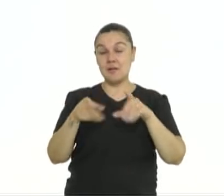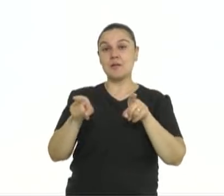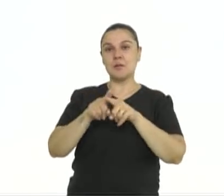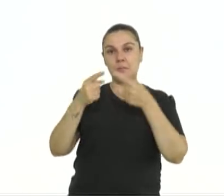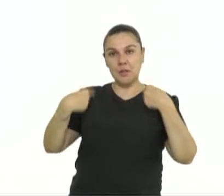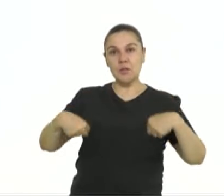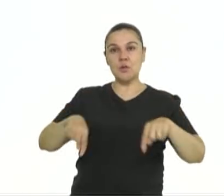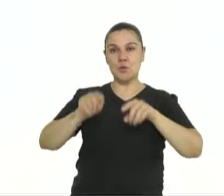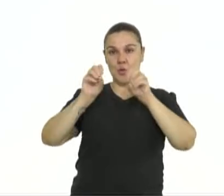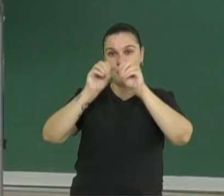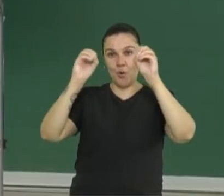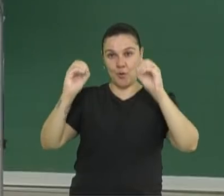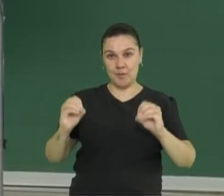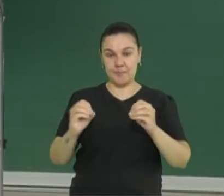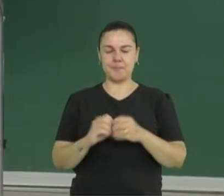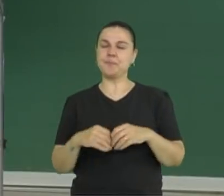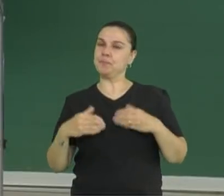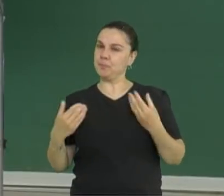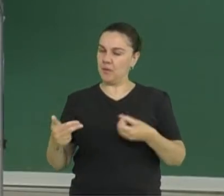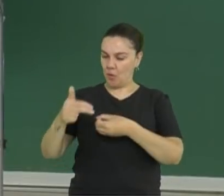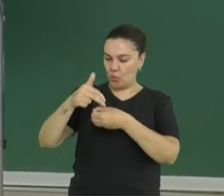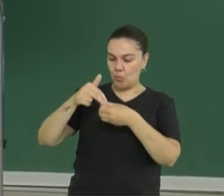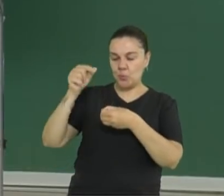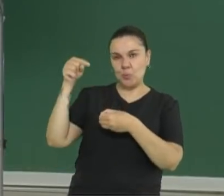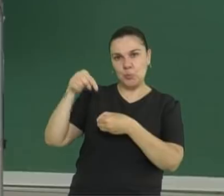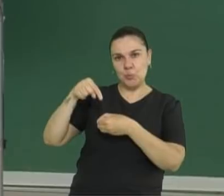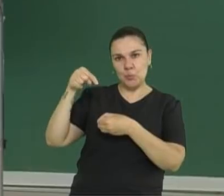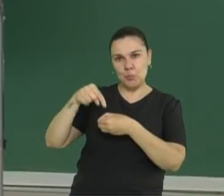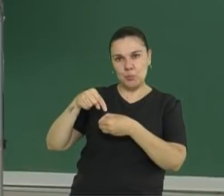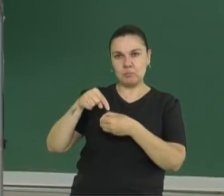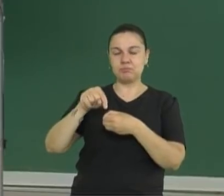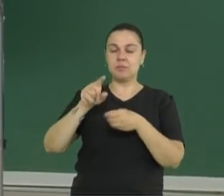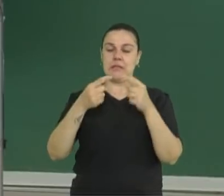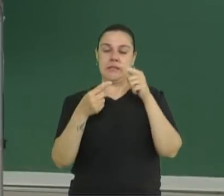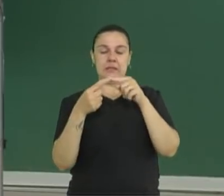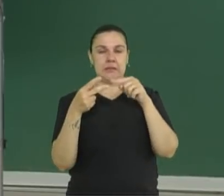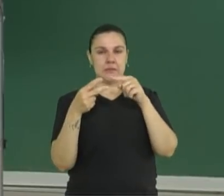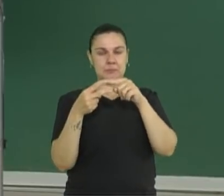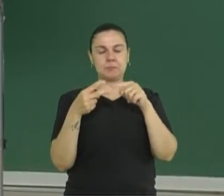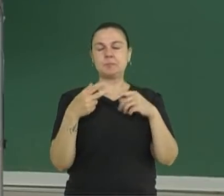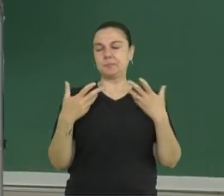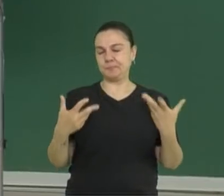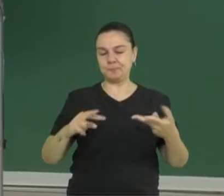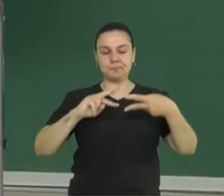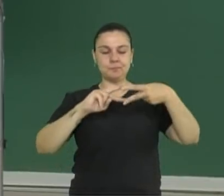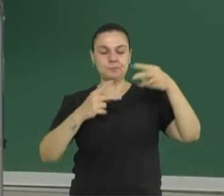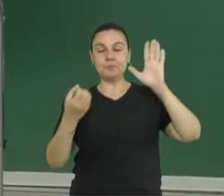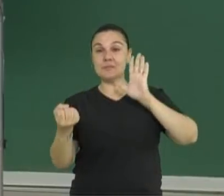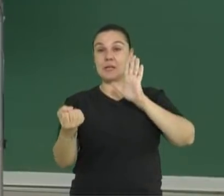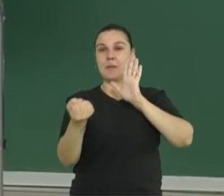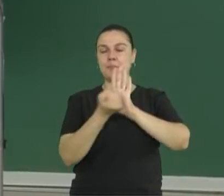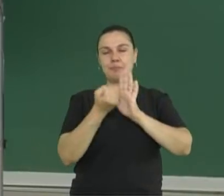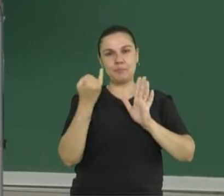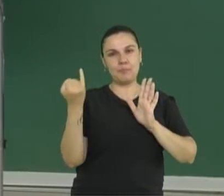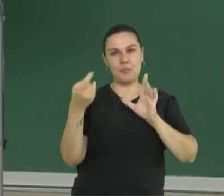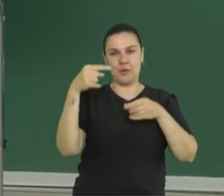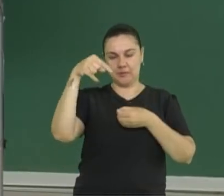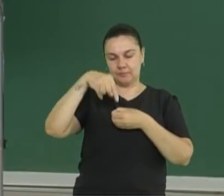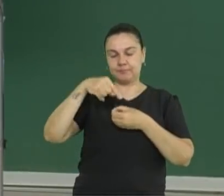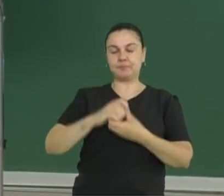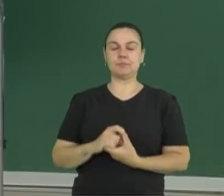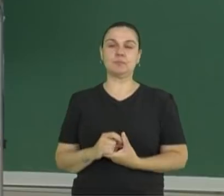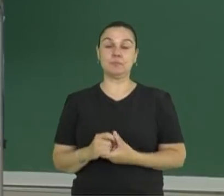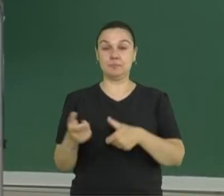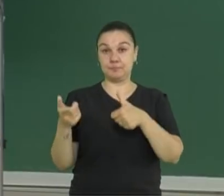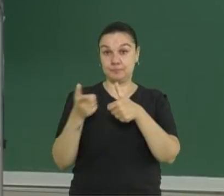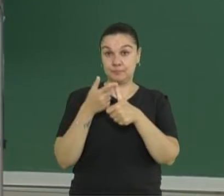organismo. Então, o núcleo, no interior dele, nós temos duas, vamos dizer assim, características marcantes que realizam no interior dele.